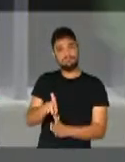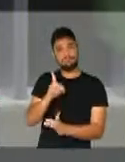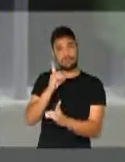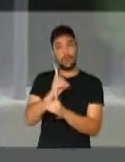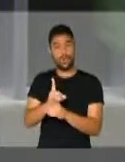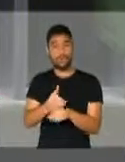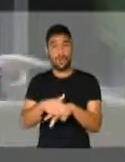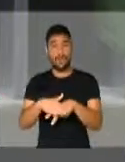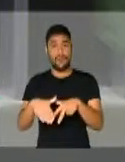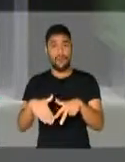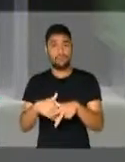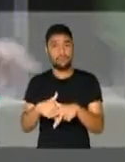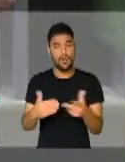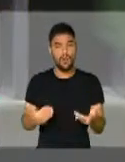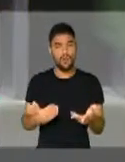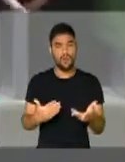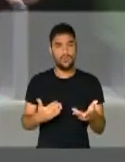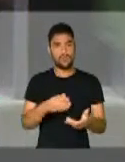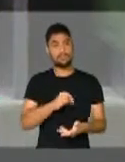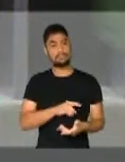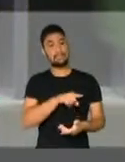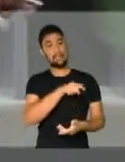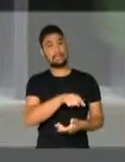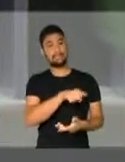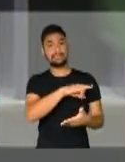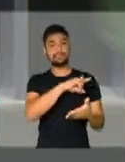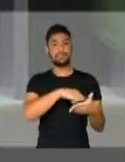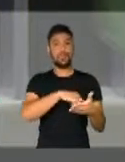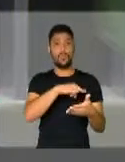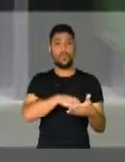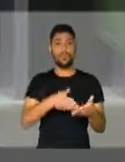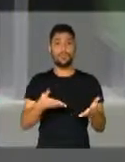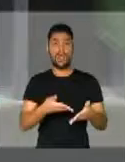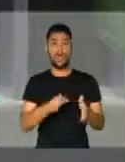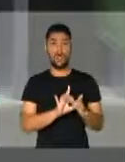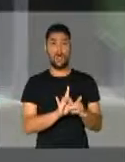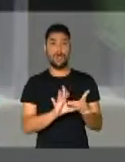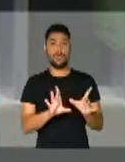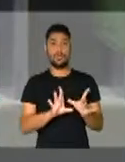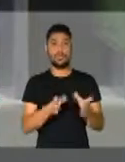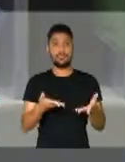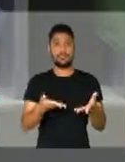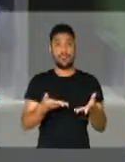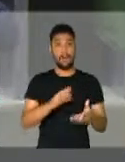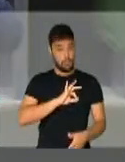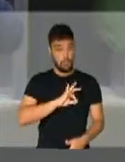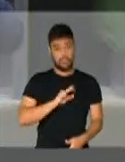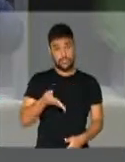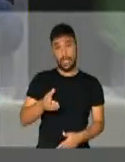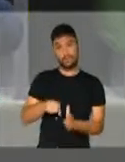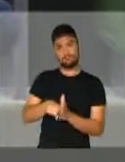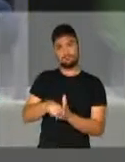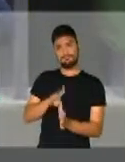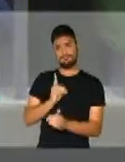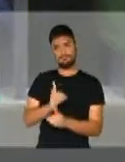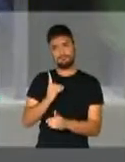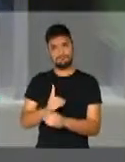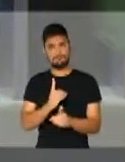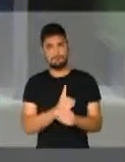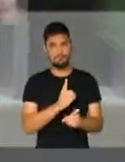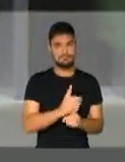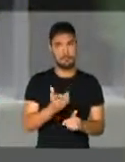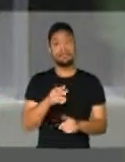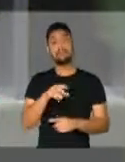desmando? Imagina se esses atos que estão sendo descobertos pela polícia